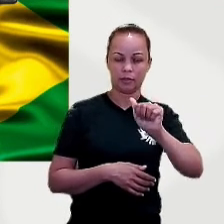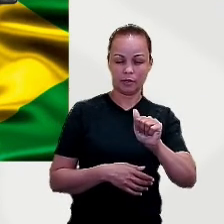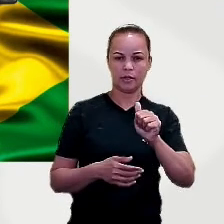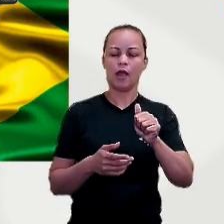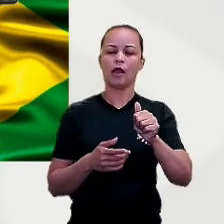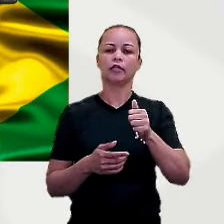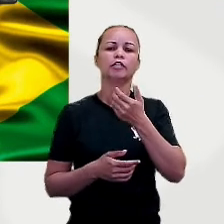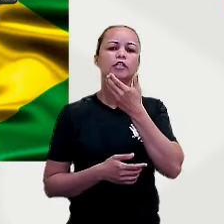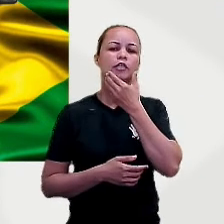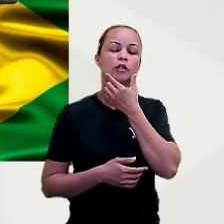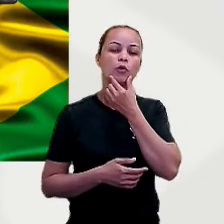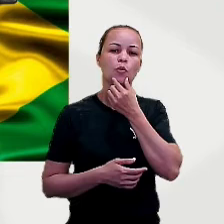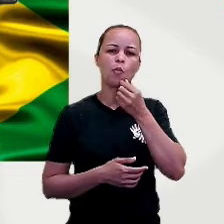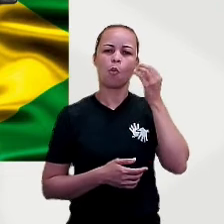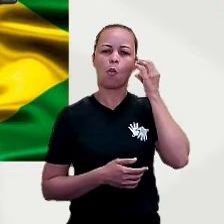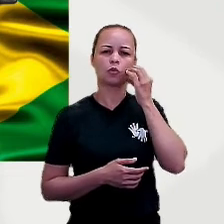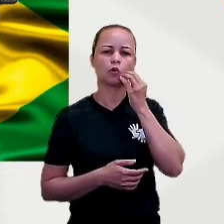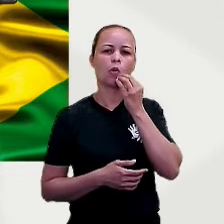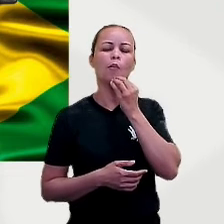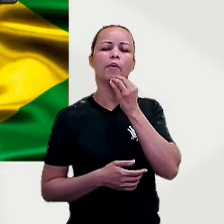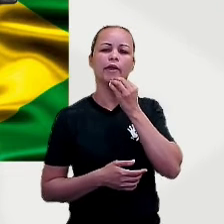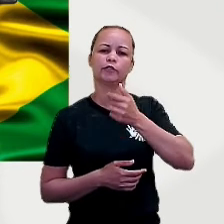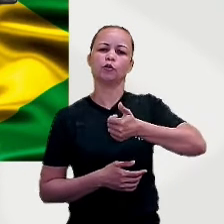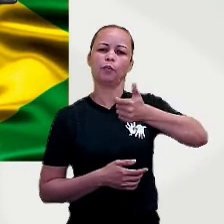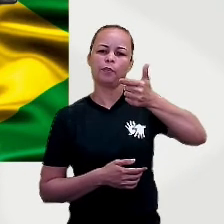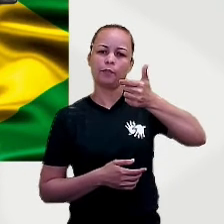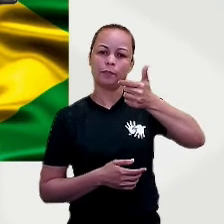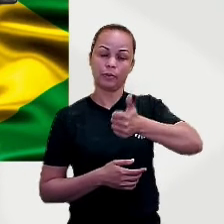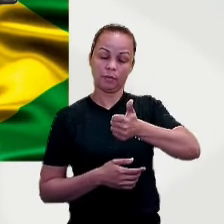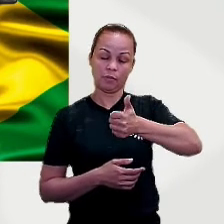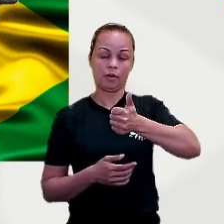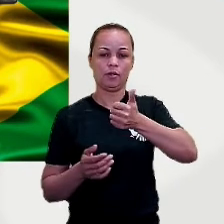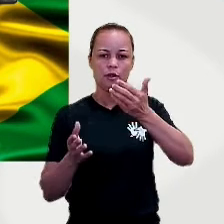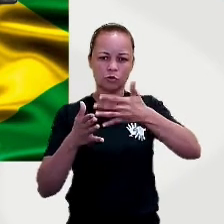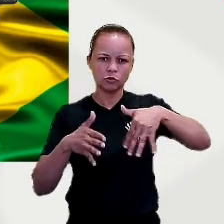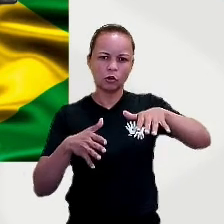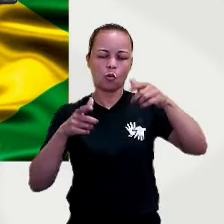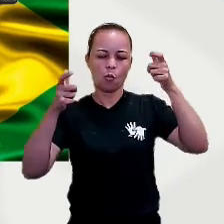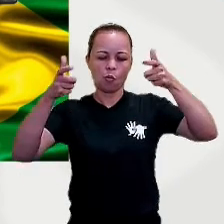coroado imperador do Brasil, tornando-se Dom Pedro I.